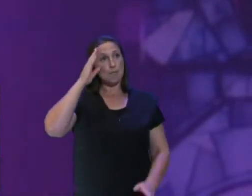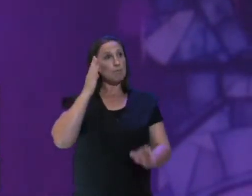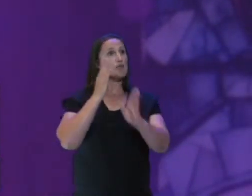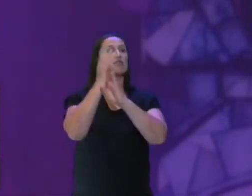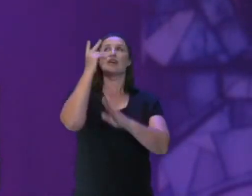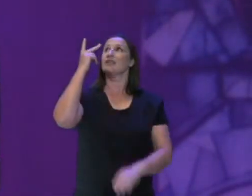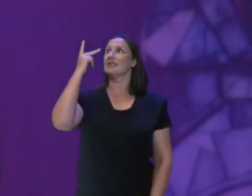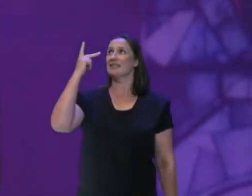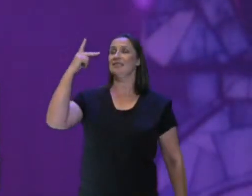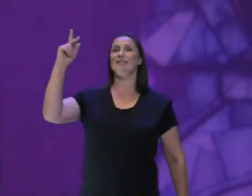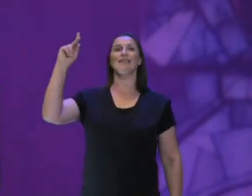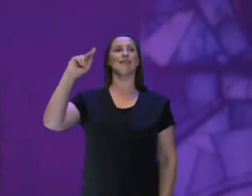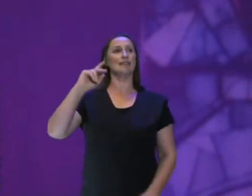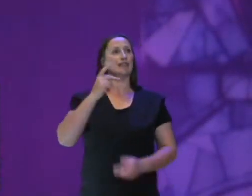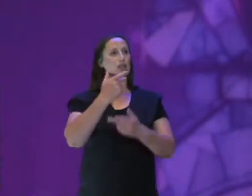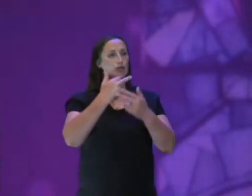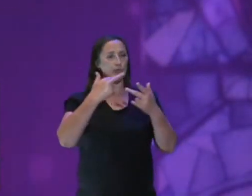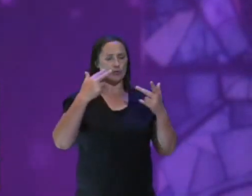acontecer.